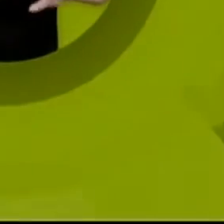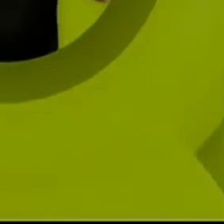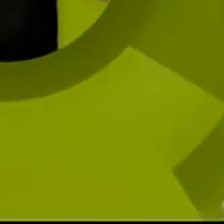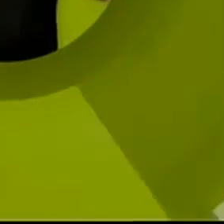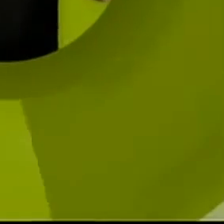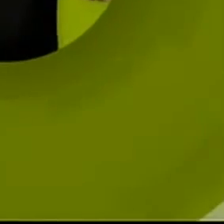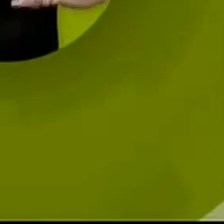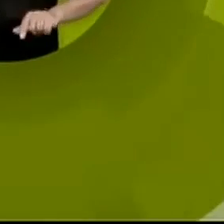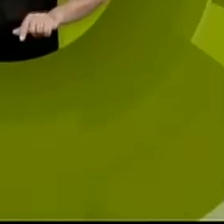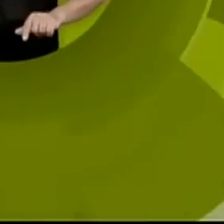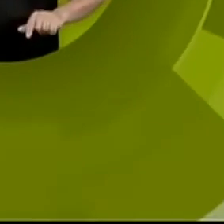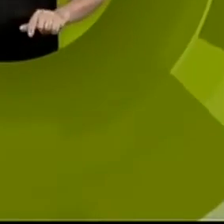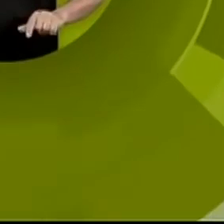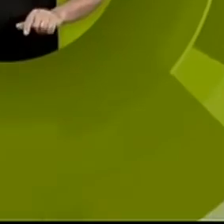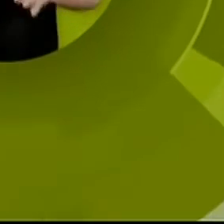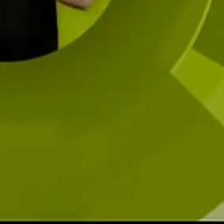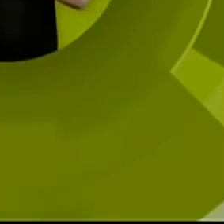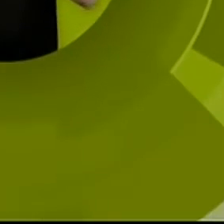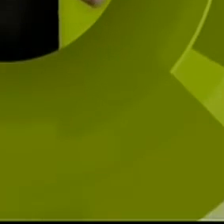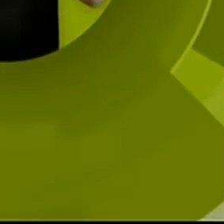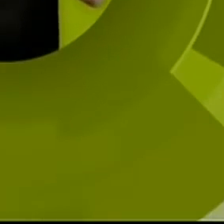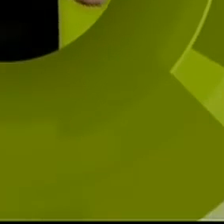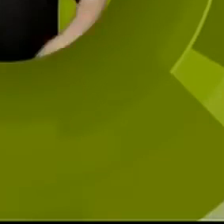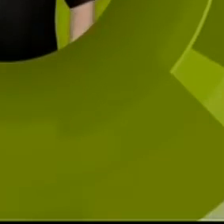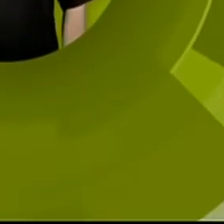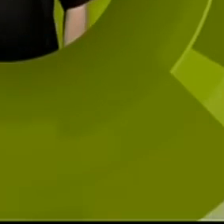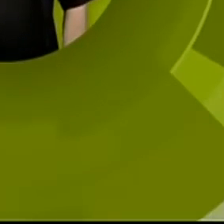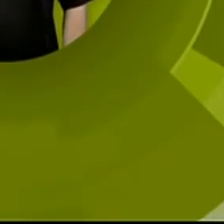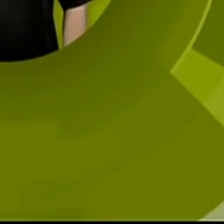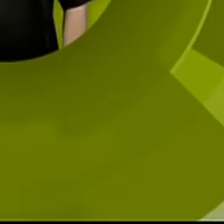O programa a seguir é livre para todos os públicos.